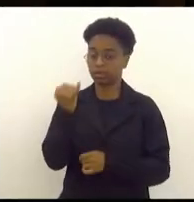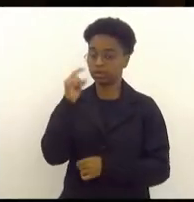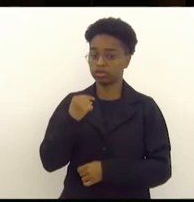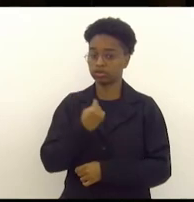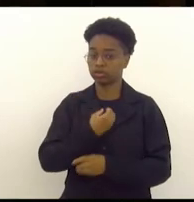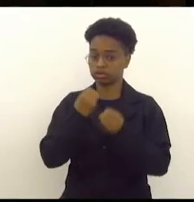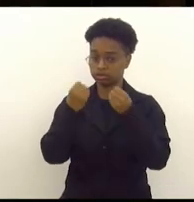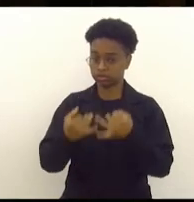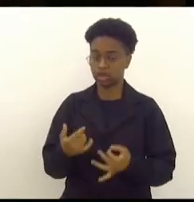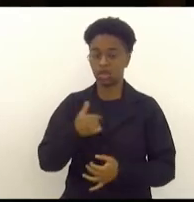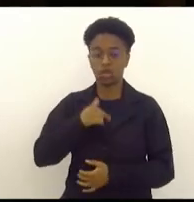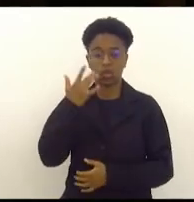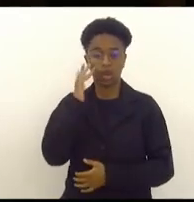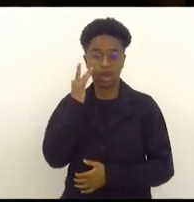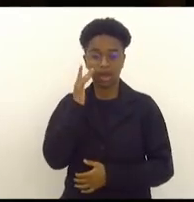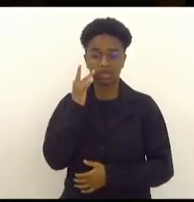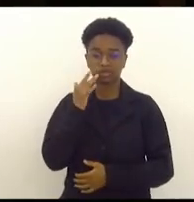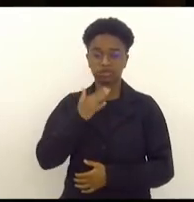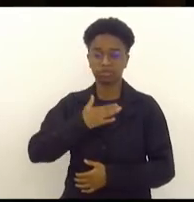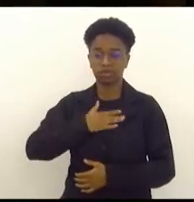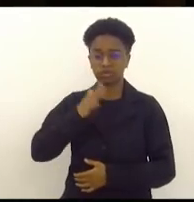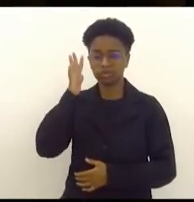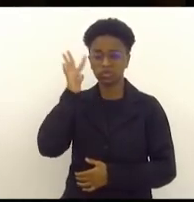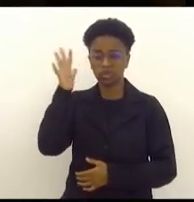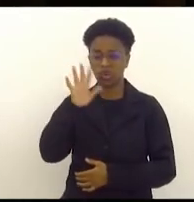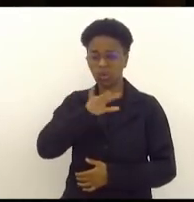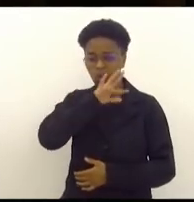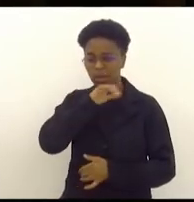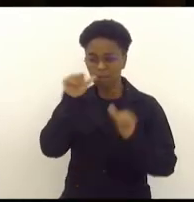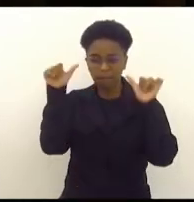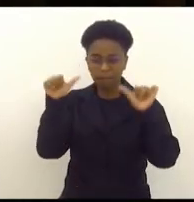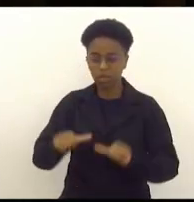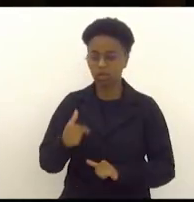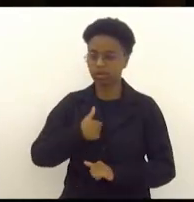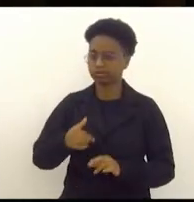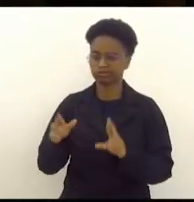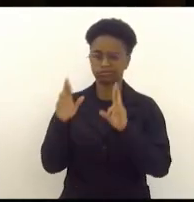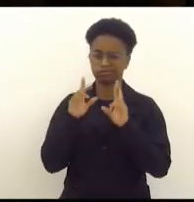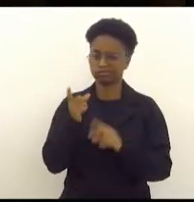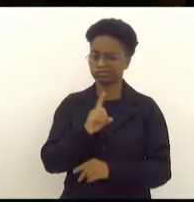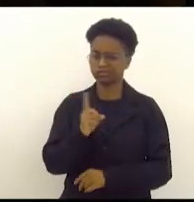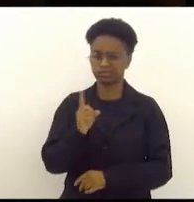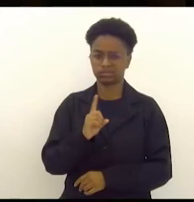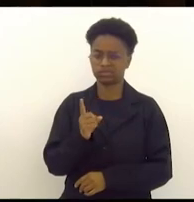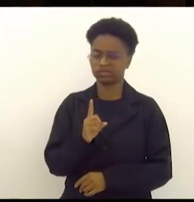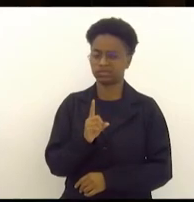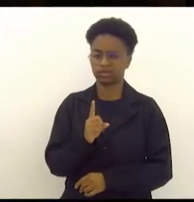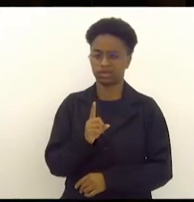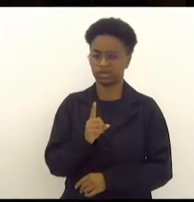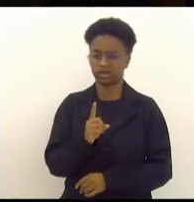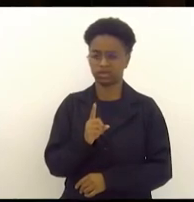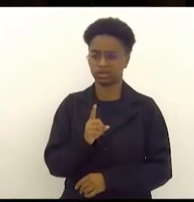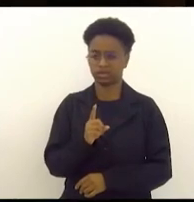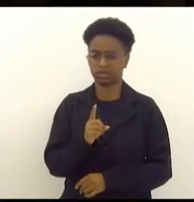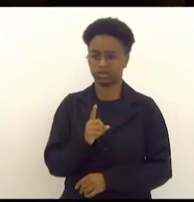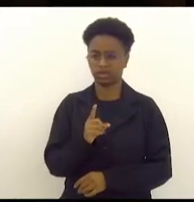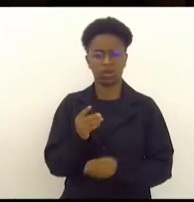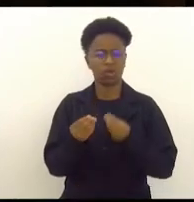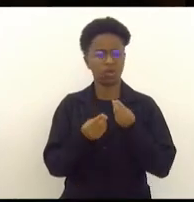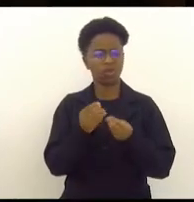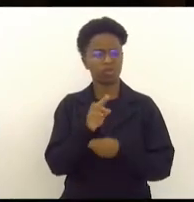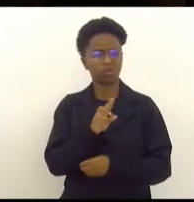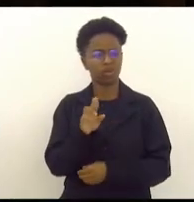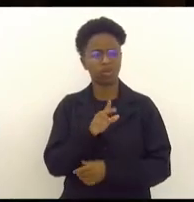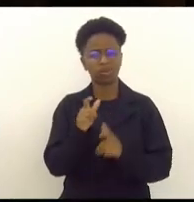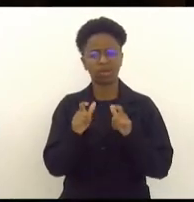eu acho que nem no meu maior pesadelo da minha vida eu esperava subir num Como é que é o nome